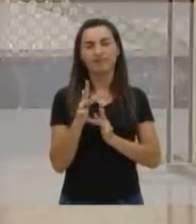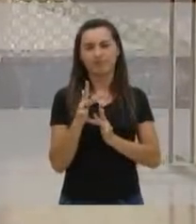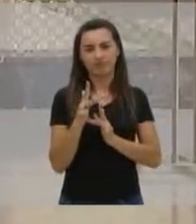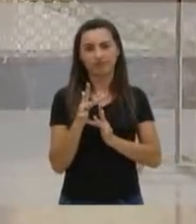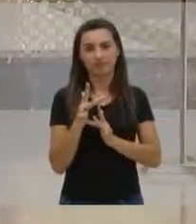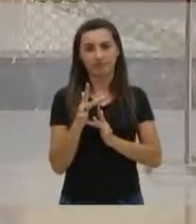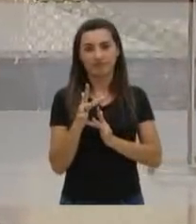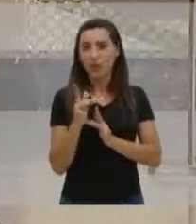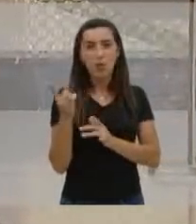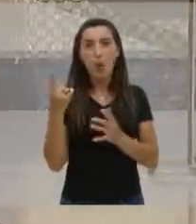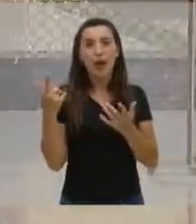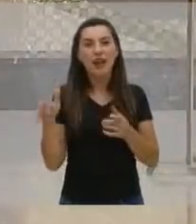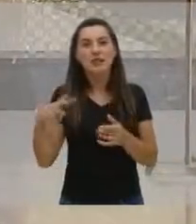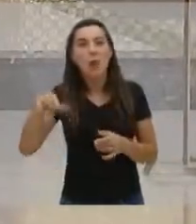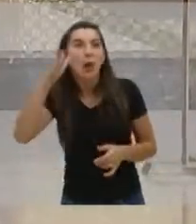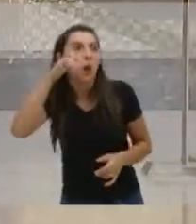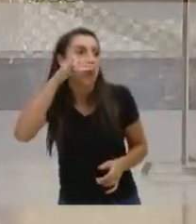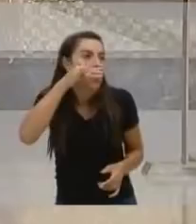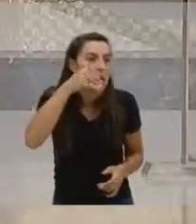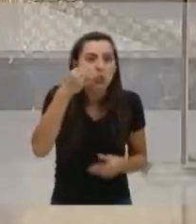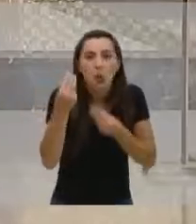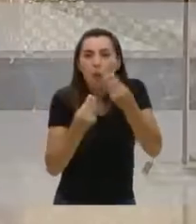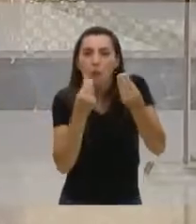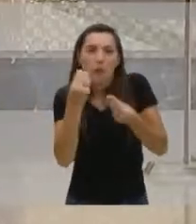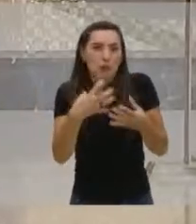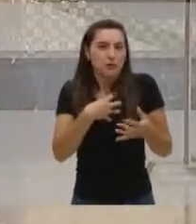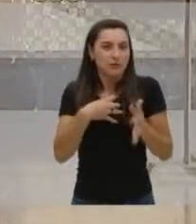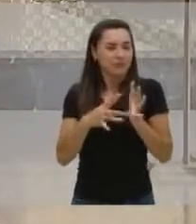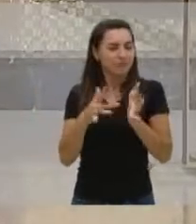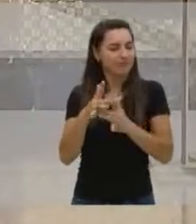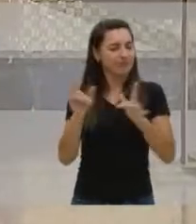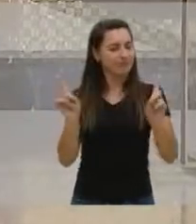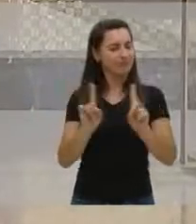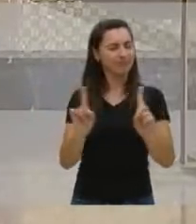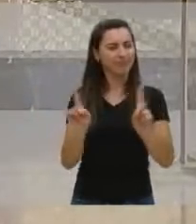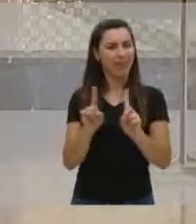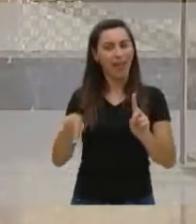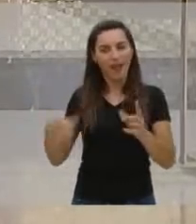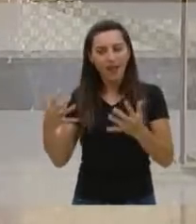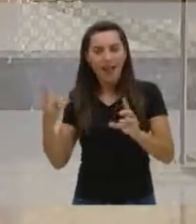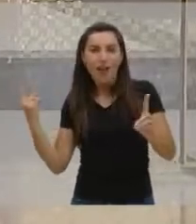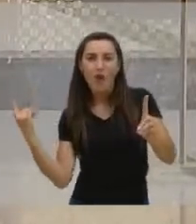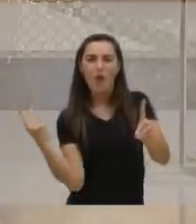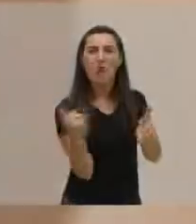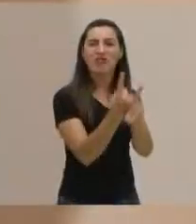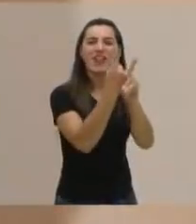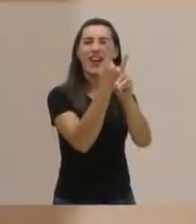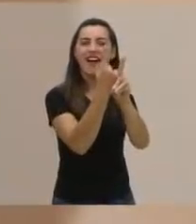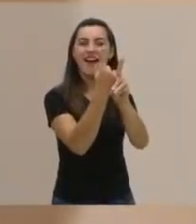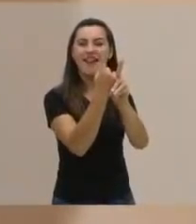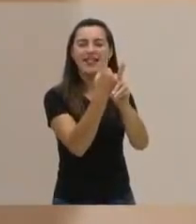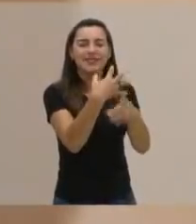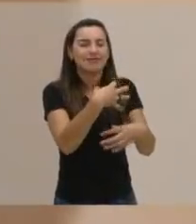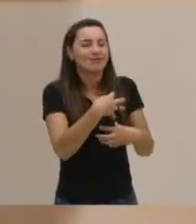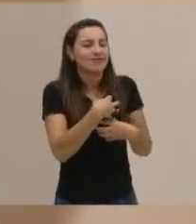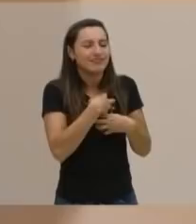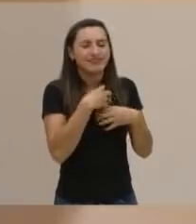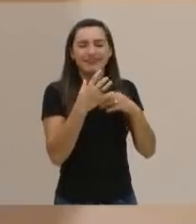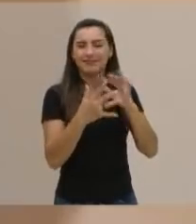apóstolos, João Batista, vão até saber se é Jesus. Jesus disse, venham